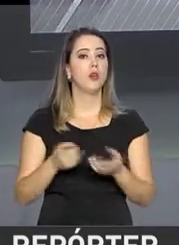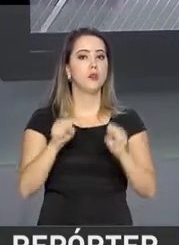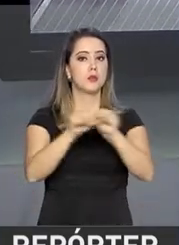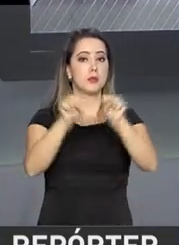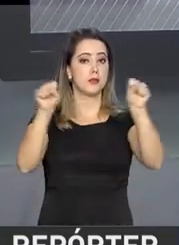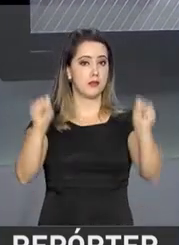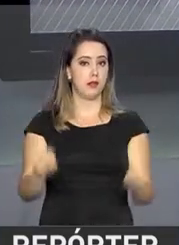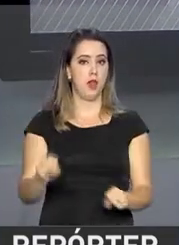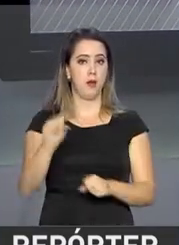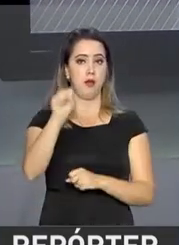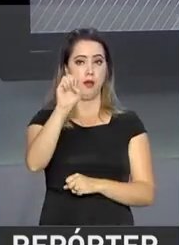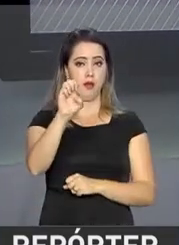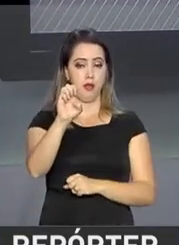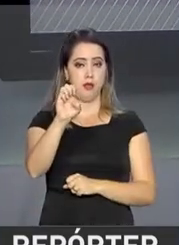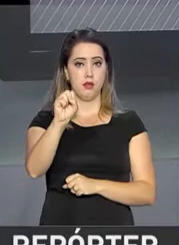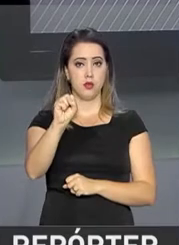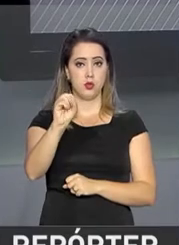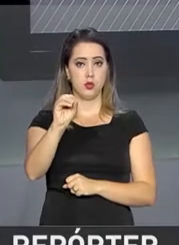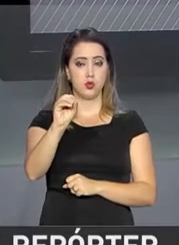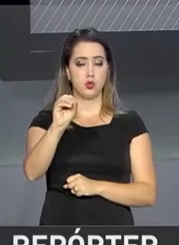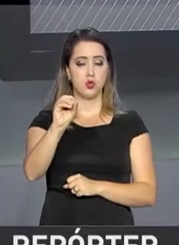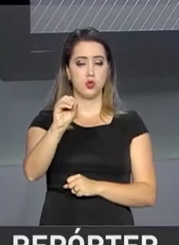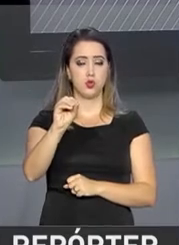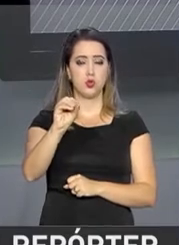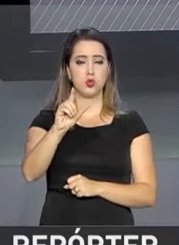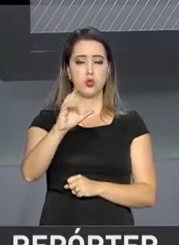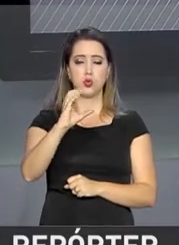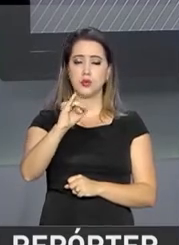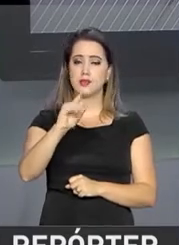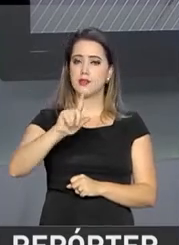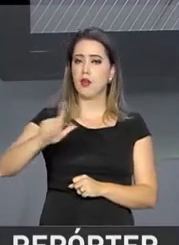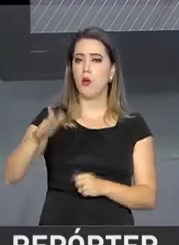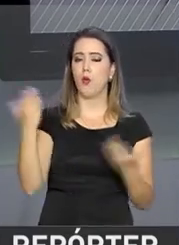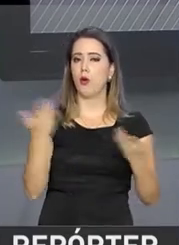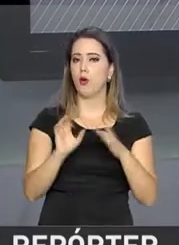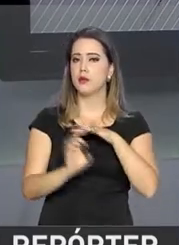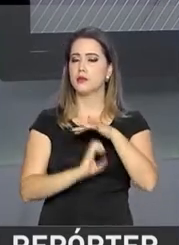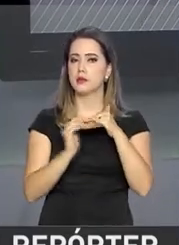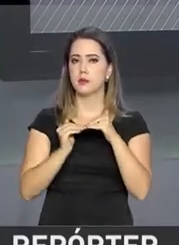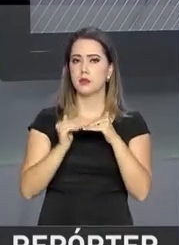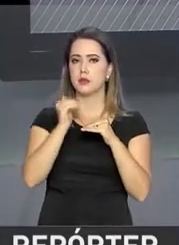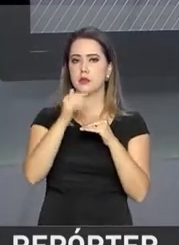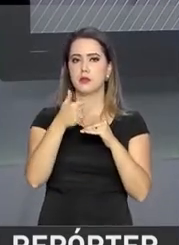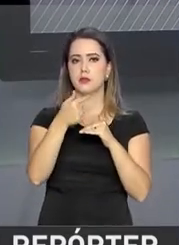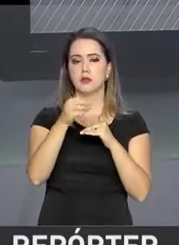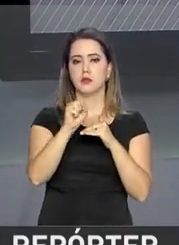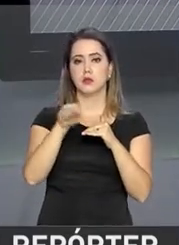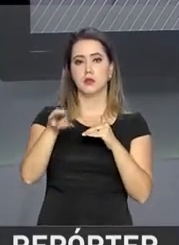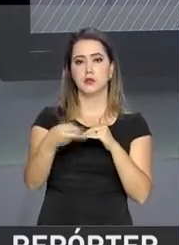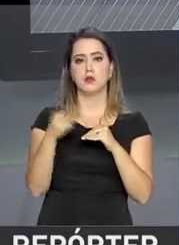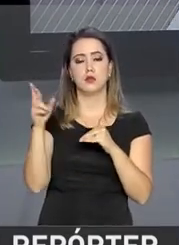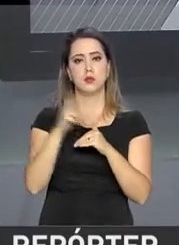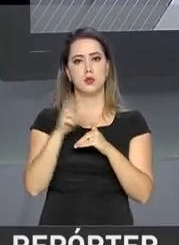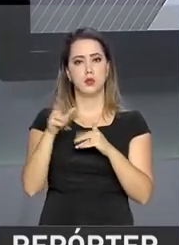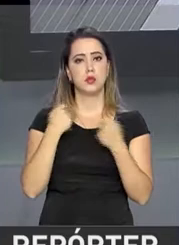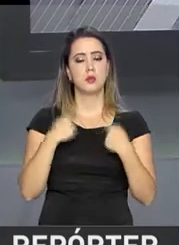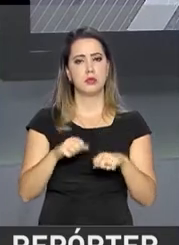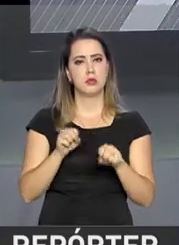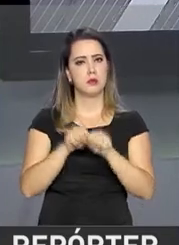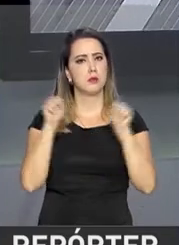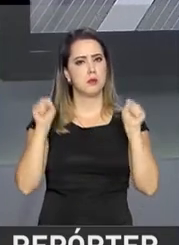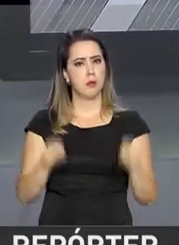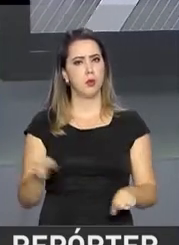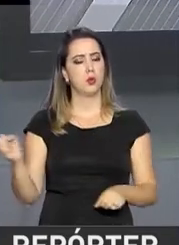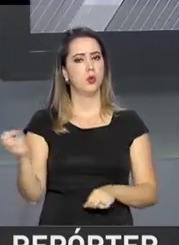empresas começa em julho. Agora são as companhias com faturamento anual superior a R$ 78 milhões de reais que devem incluir